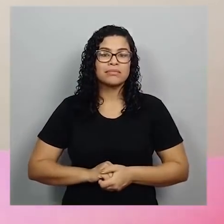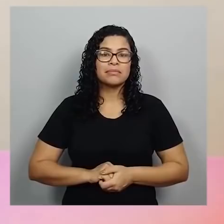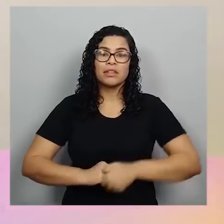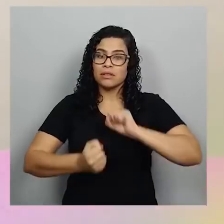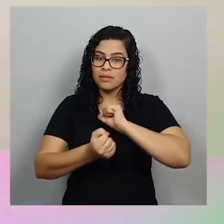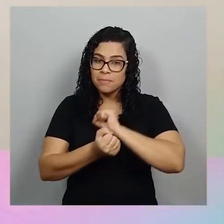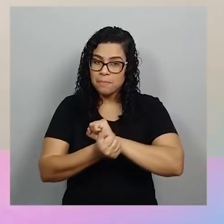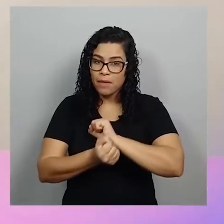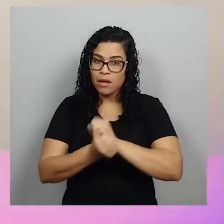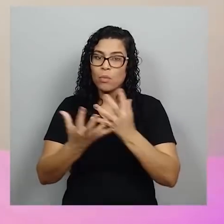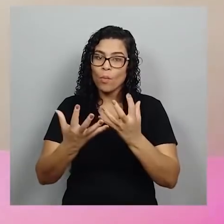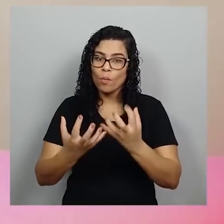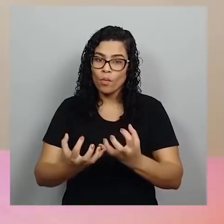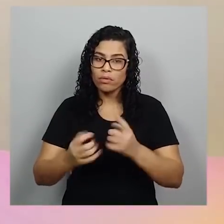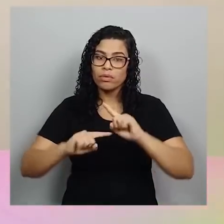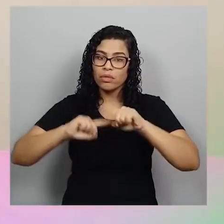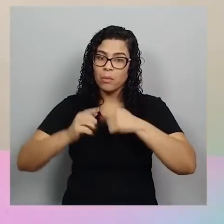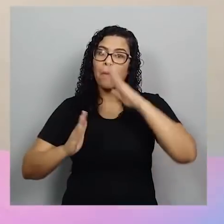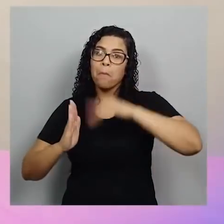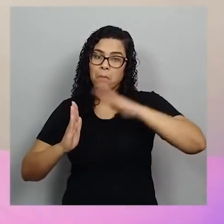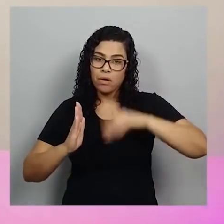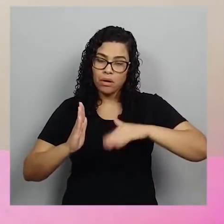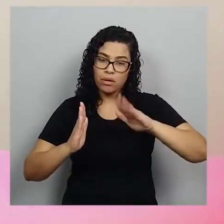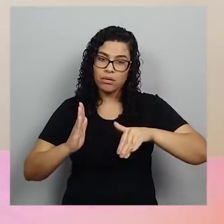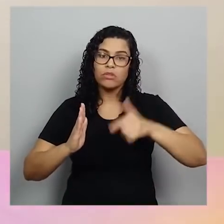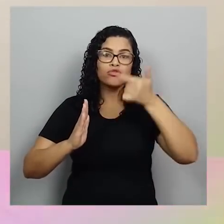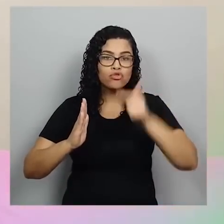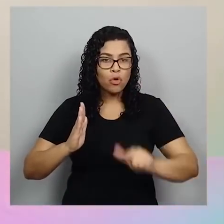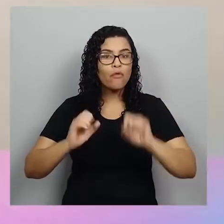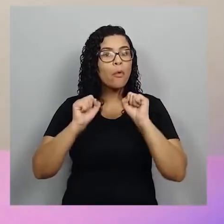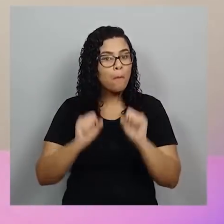e aí, se não ficar